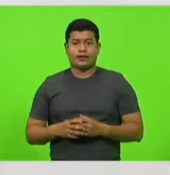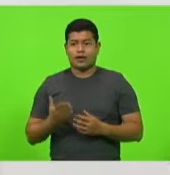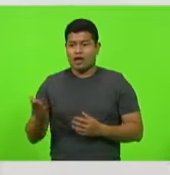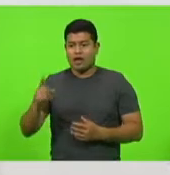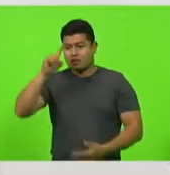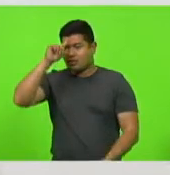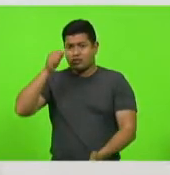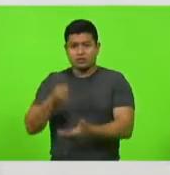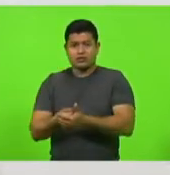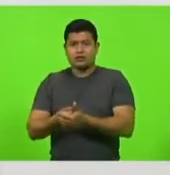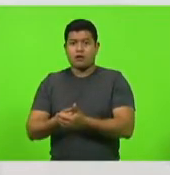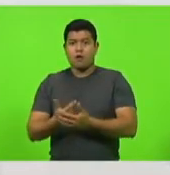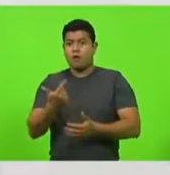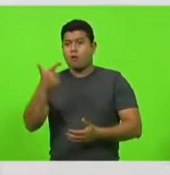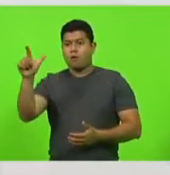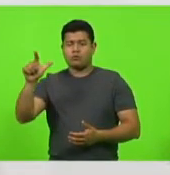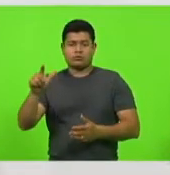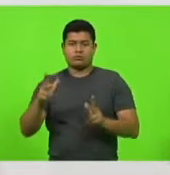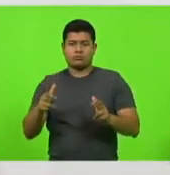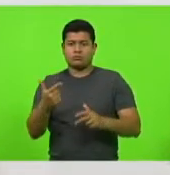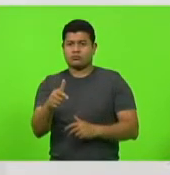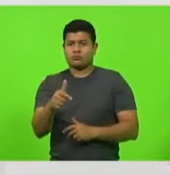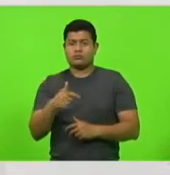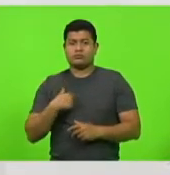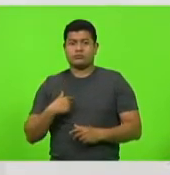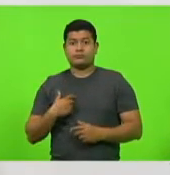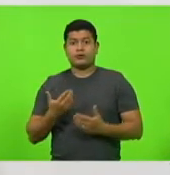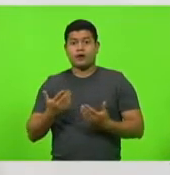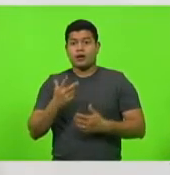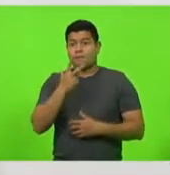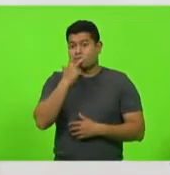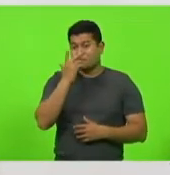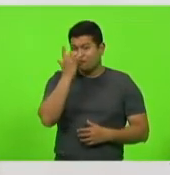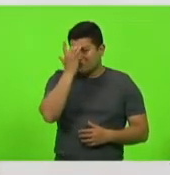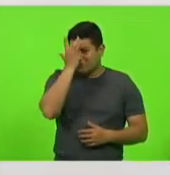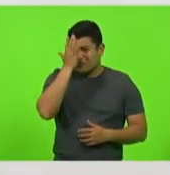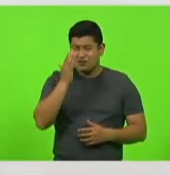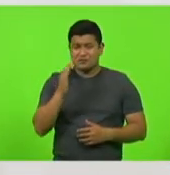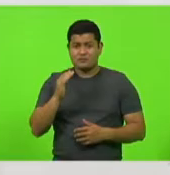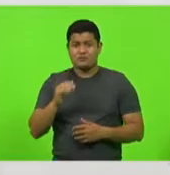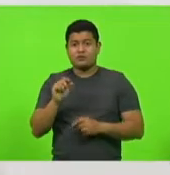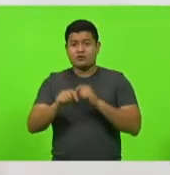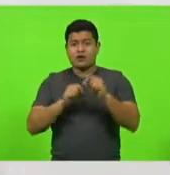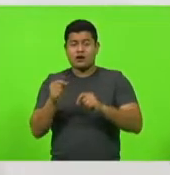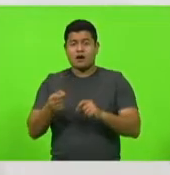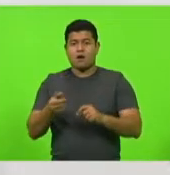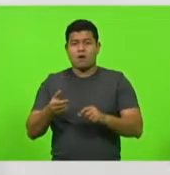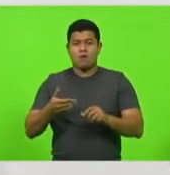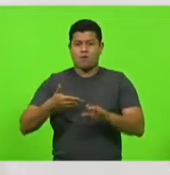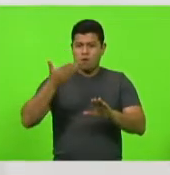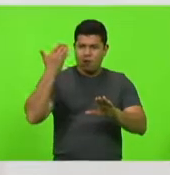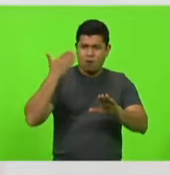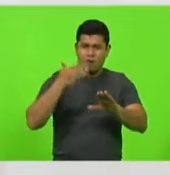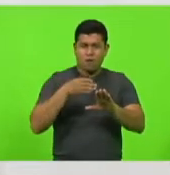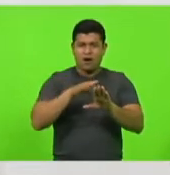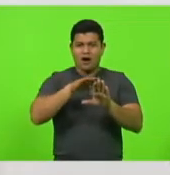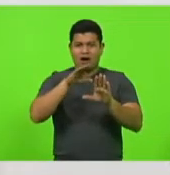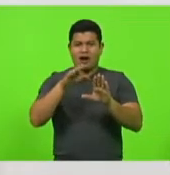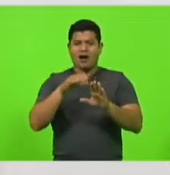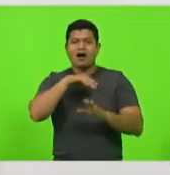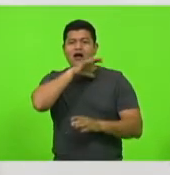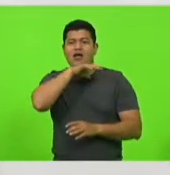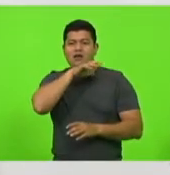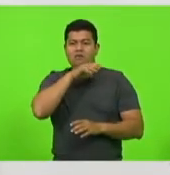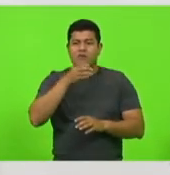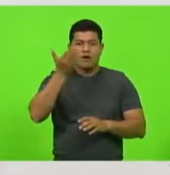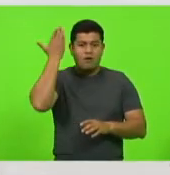E mais, é mais fácil o camelo passar pelo furo de uma agulha, como diz a Bíblia, do que